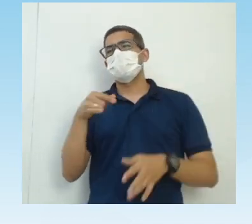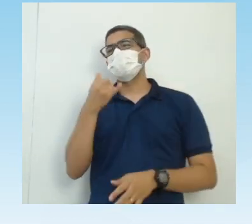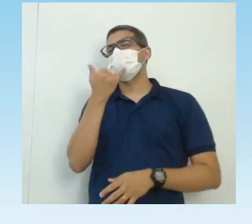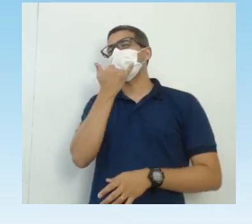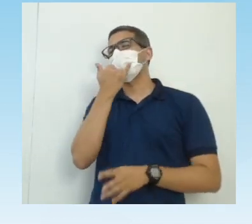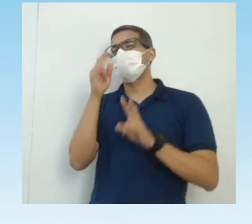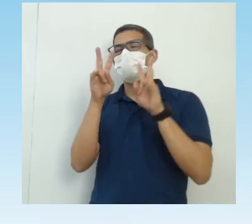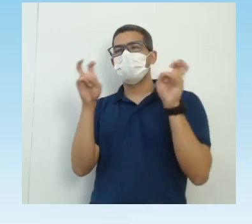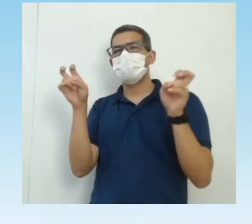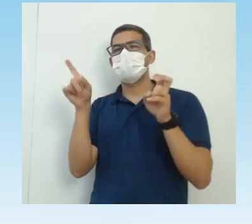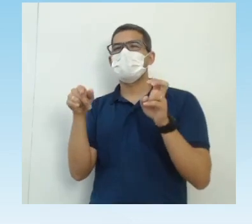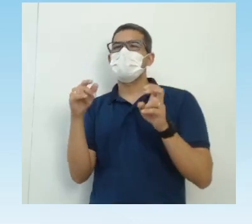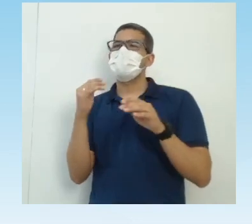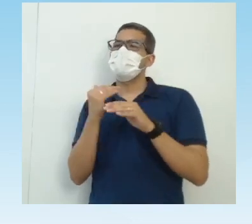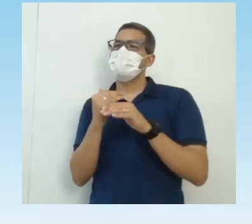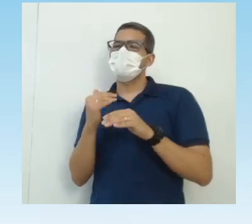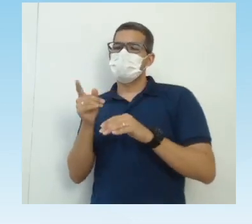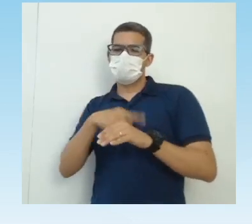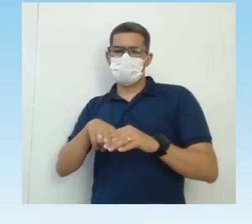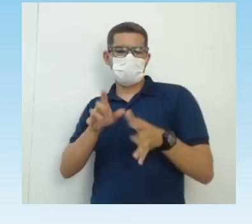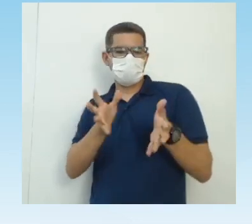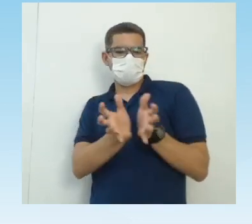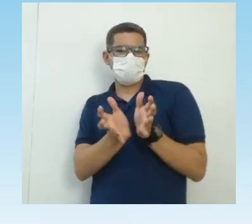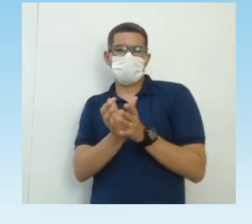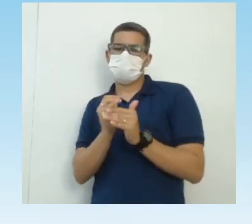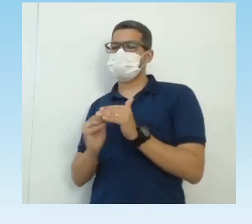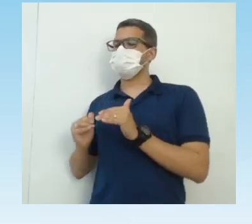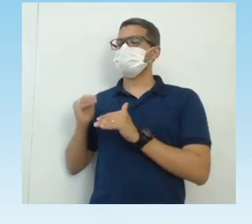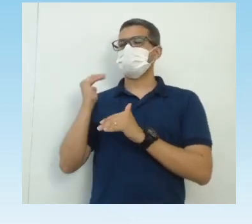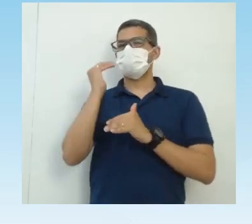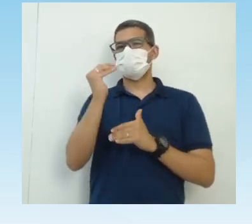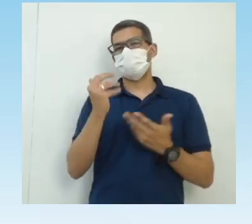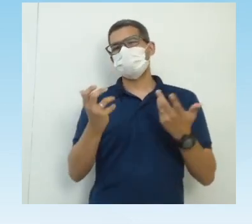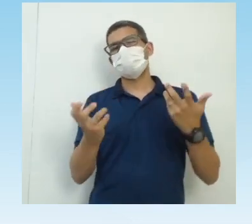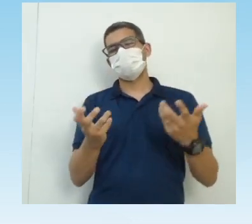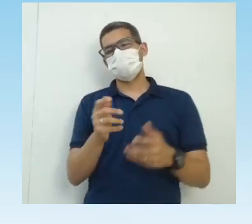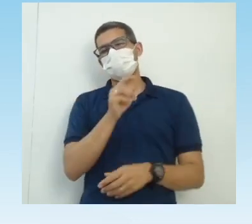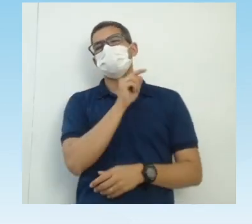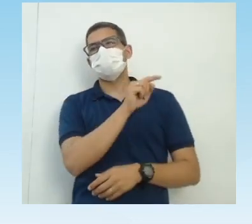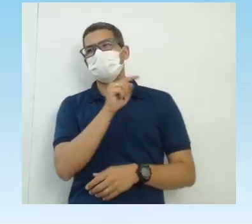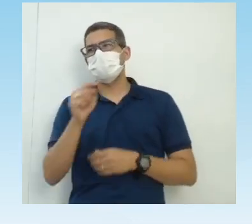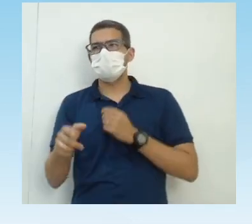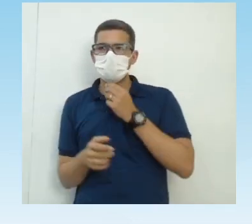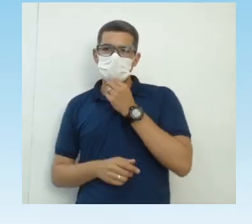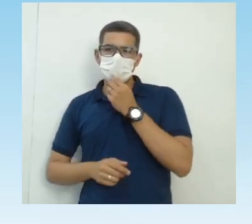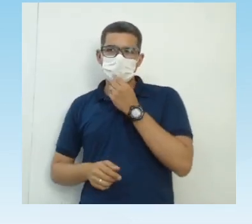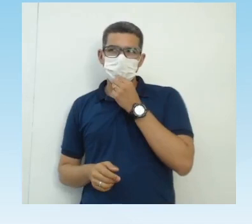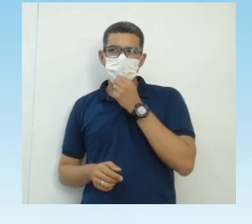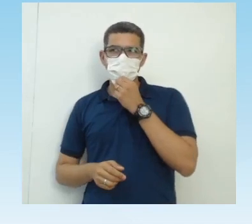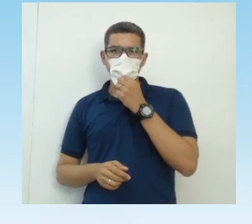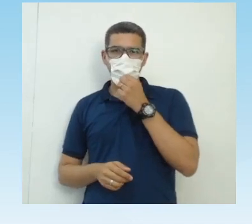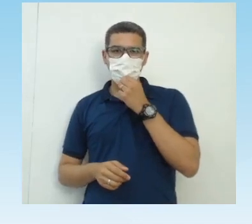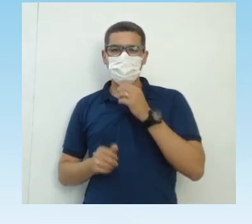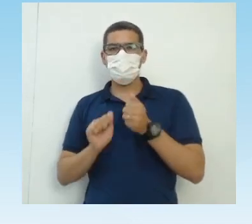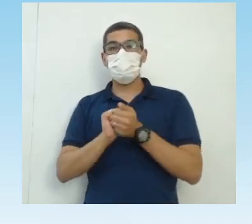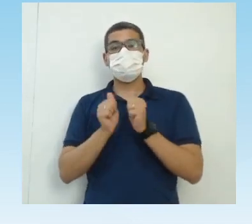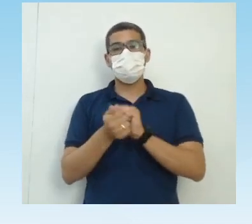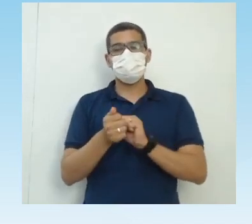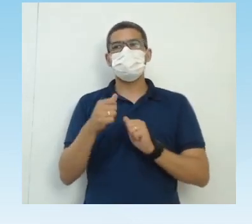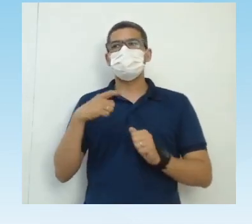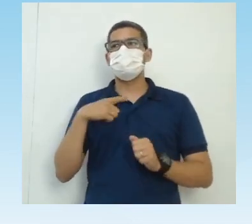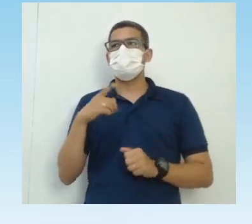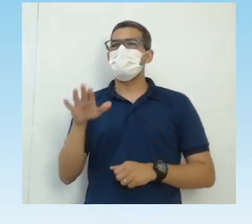a superioridade da raça. Né? Então, vindo desse aspecto de Charles Darwin do evolucionismo, adaptaram e disseram,